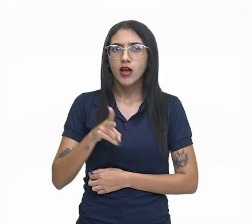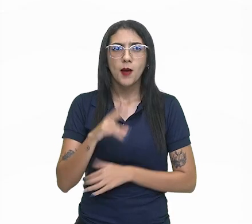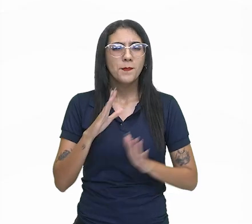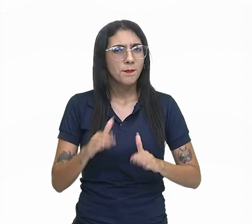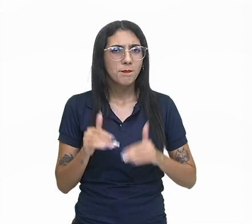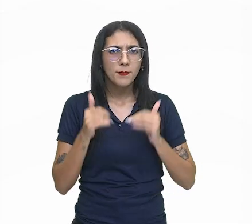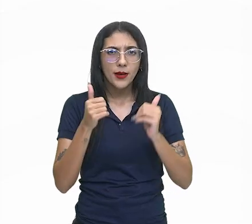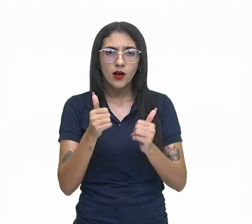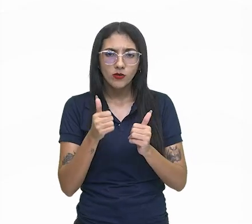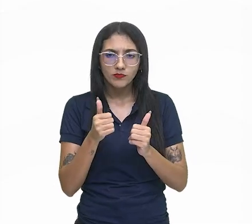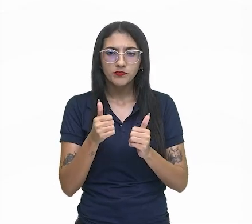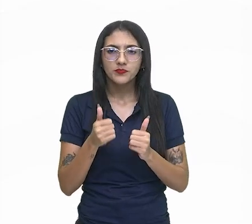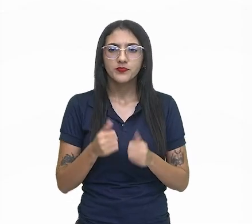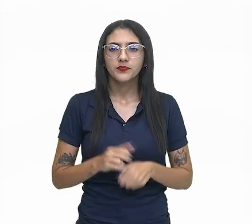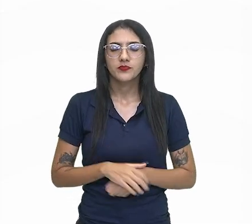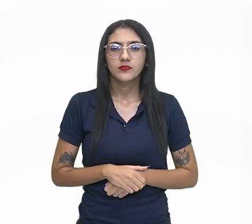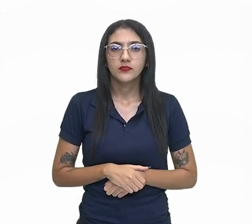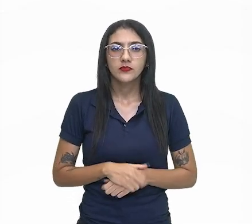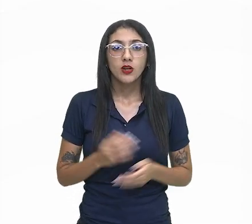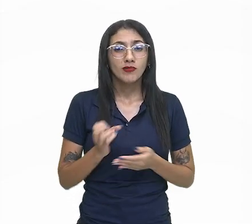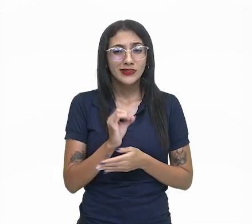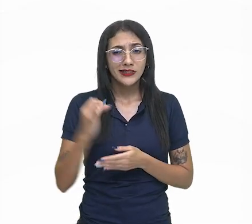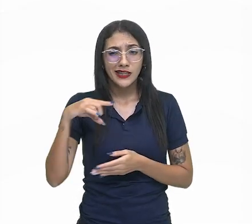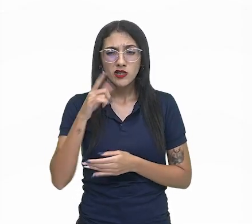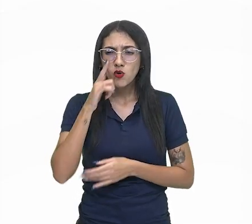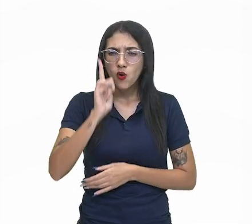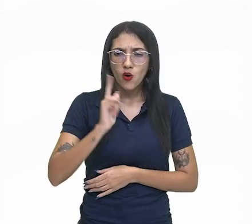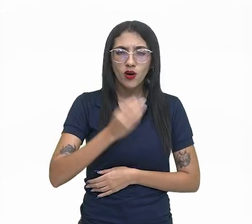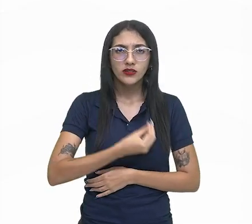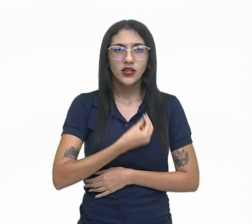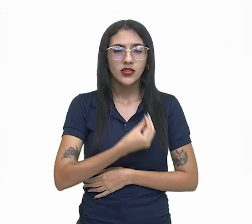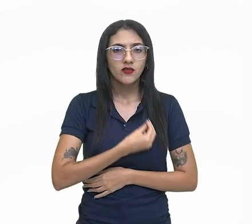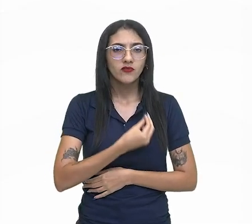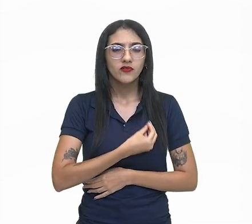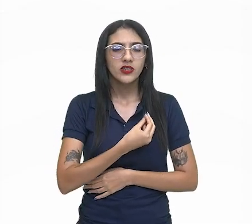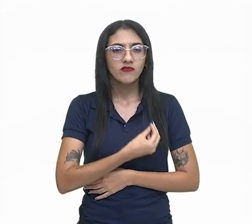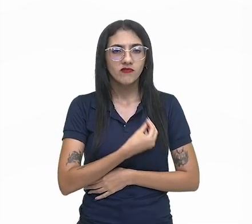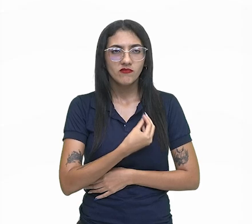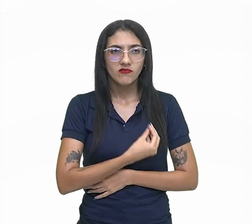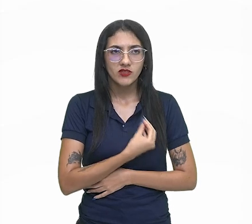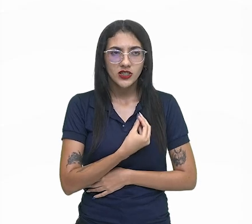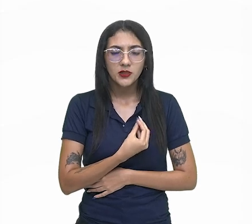ficassem vivos. E se eles conseguiam sobreviver,